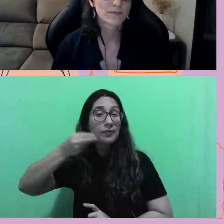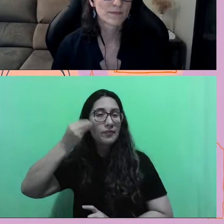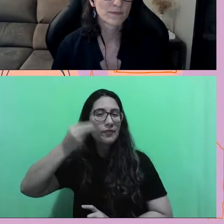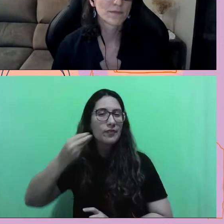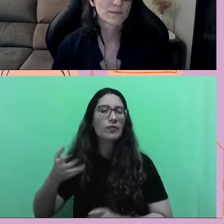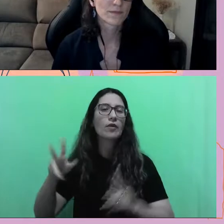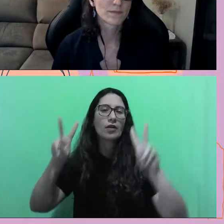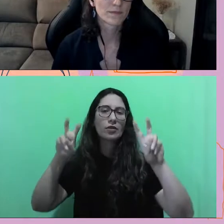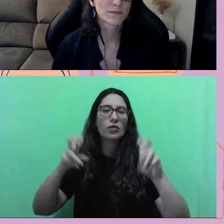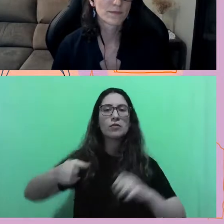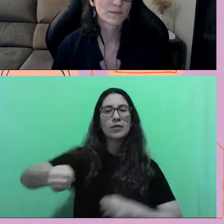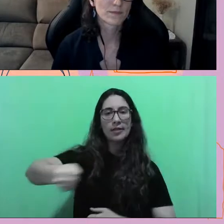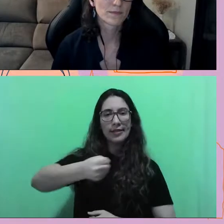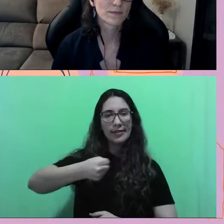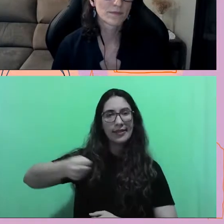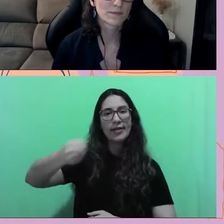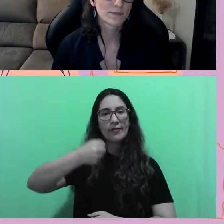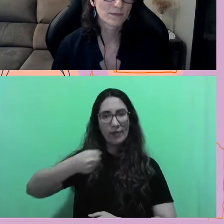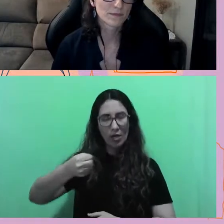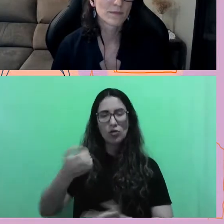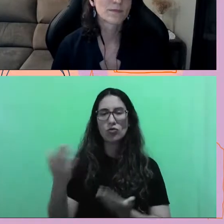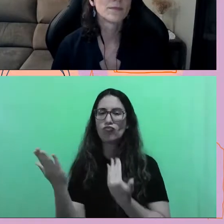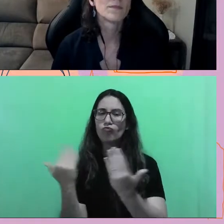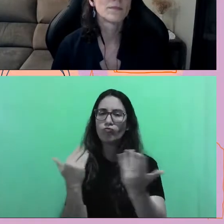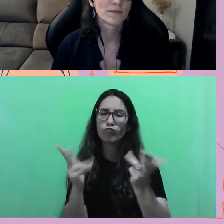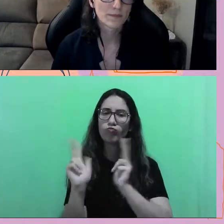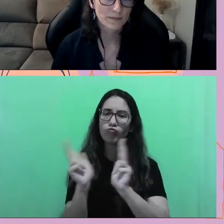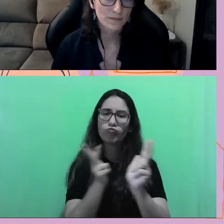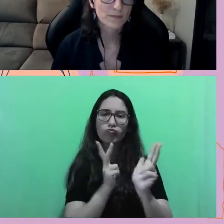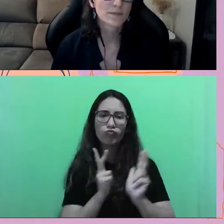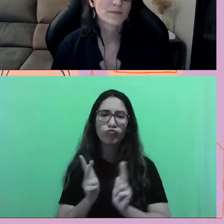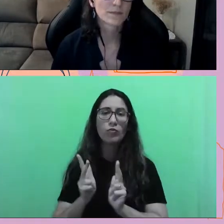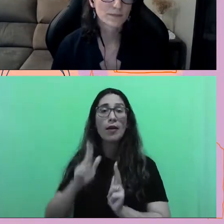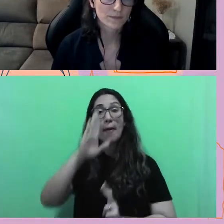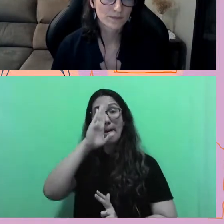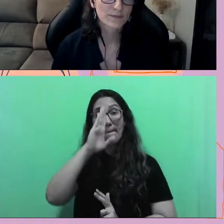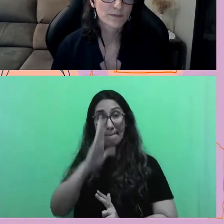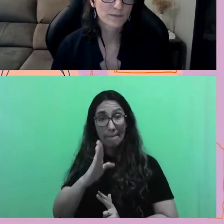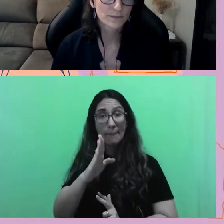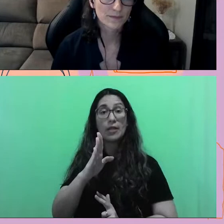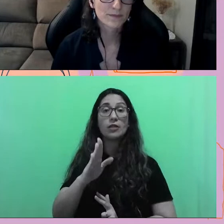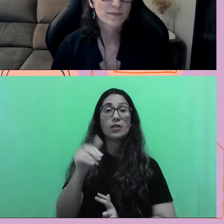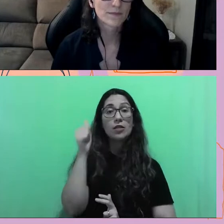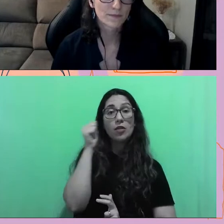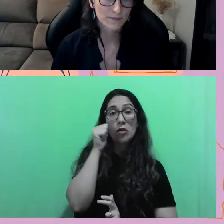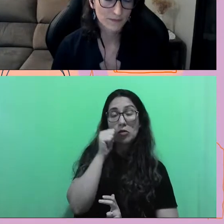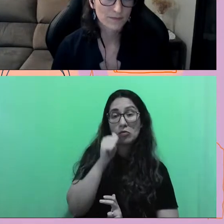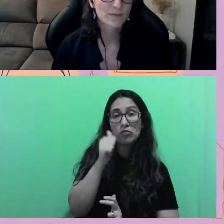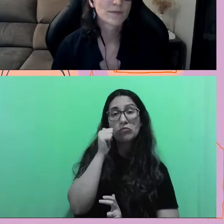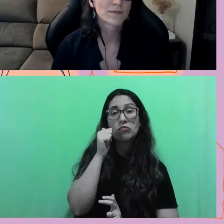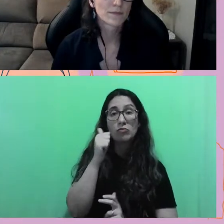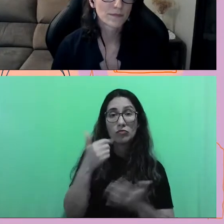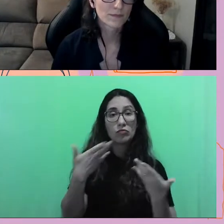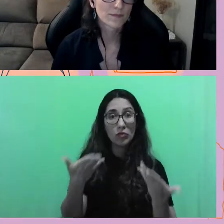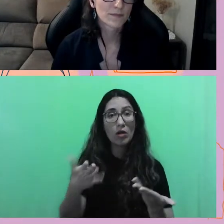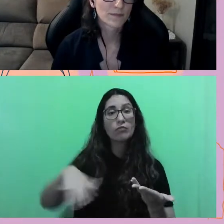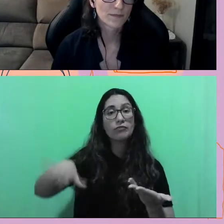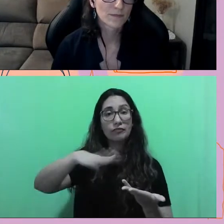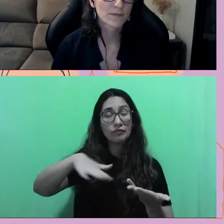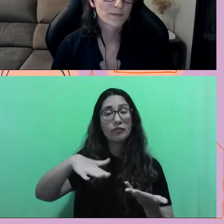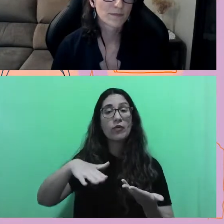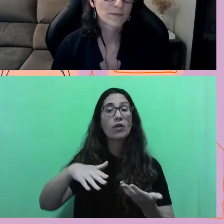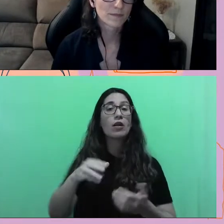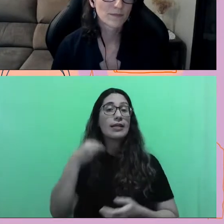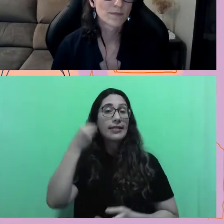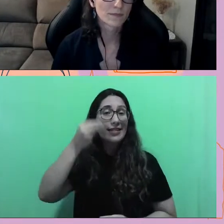cerveja, se a gente conversa com qualquer pessoa, principalmente pessoas de periferia e tudo mais, vão ser relatos que